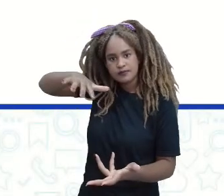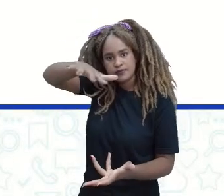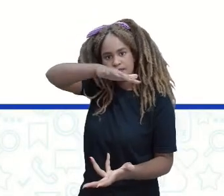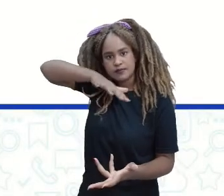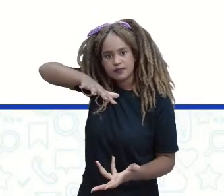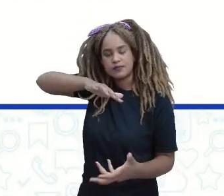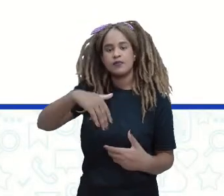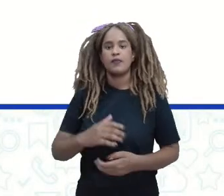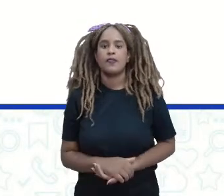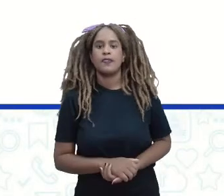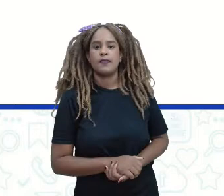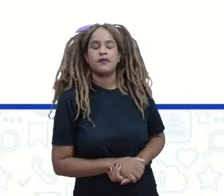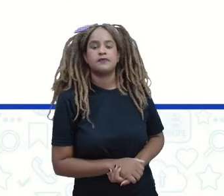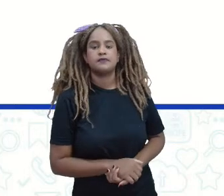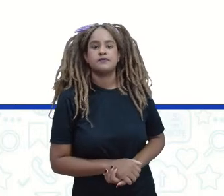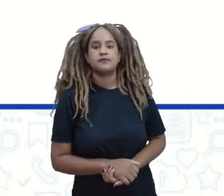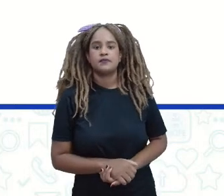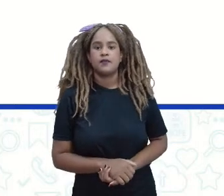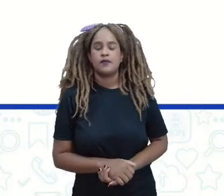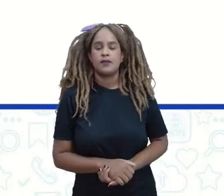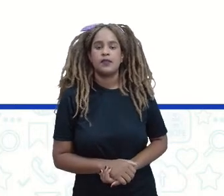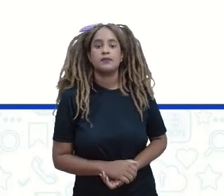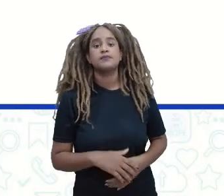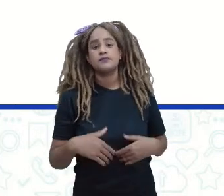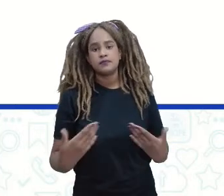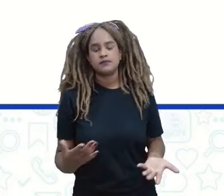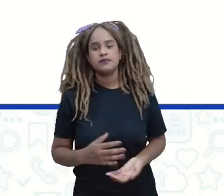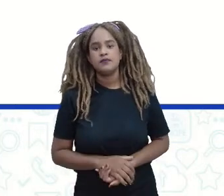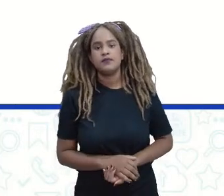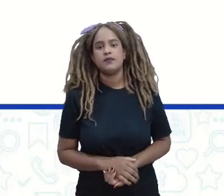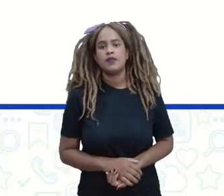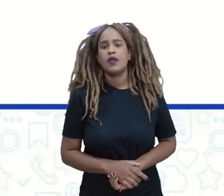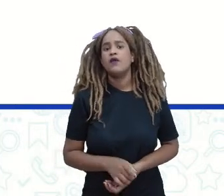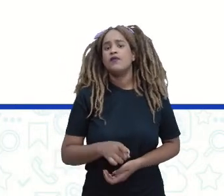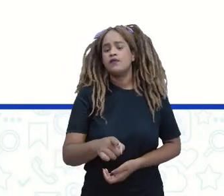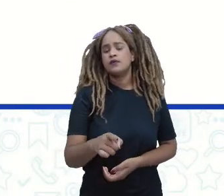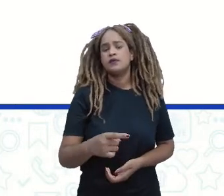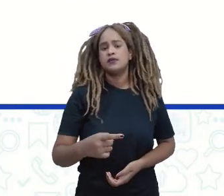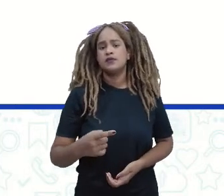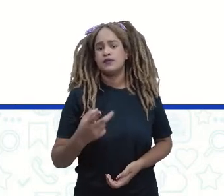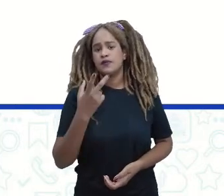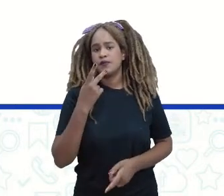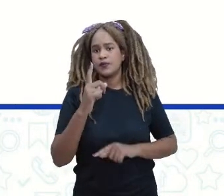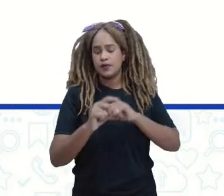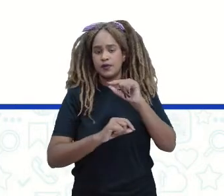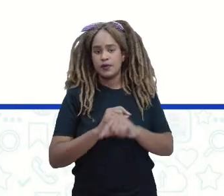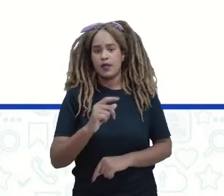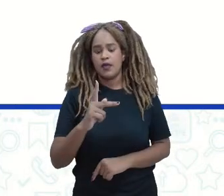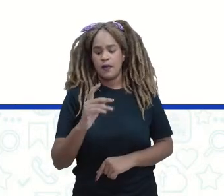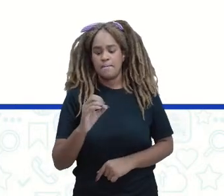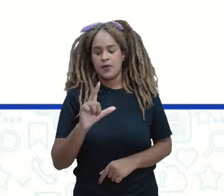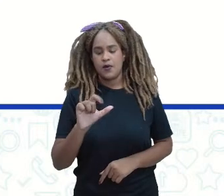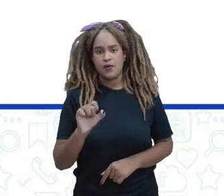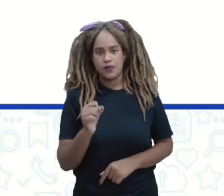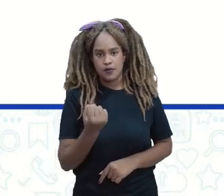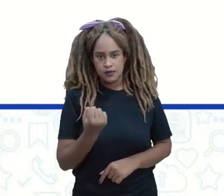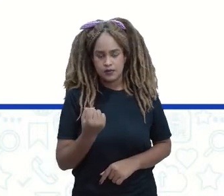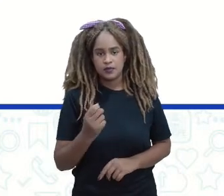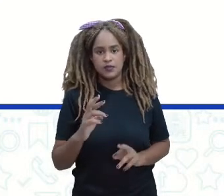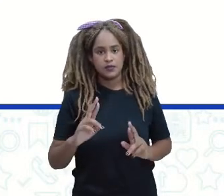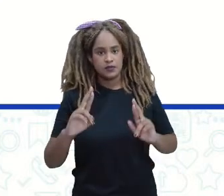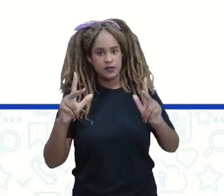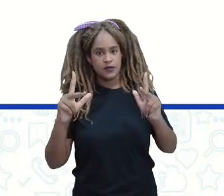Aí a gente sabe o seguinte: professora, você disse que polos diferentes se atraem. E você está dizendo que o